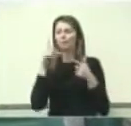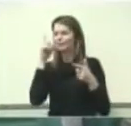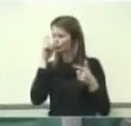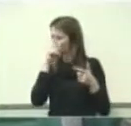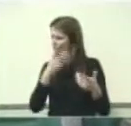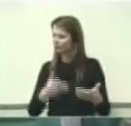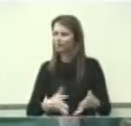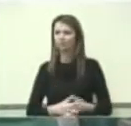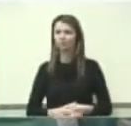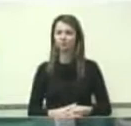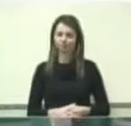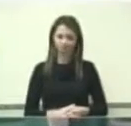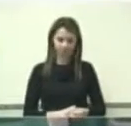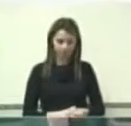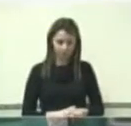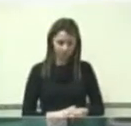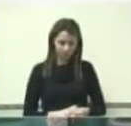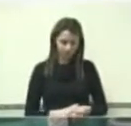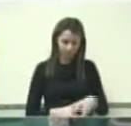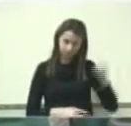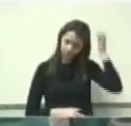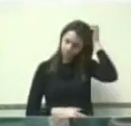acho isso